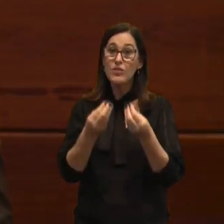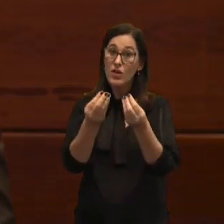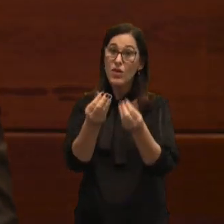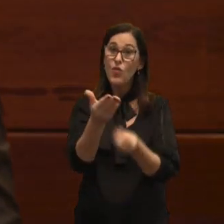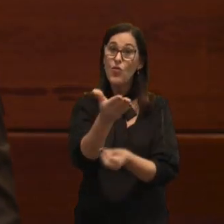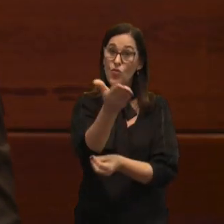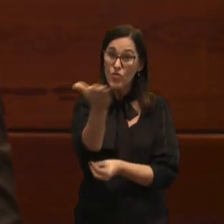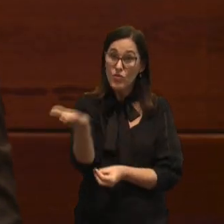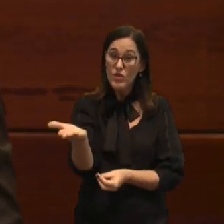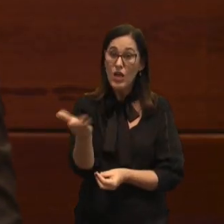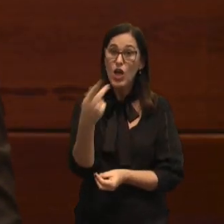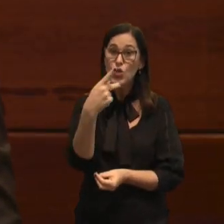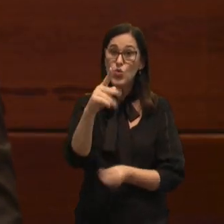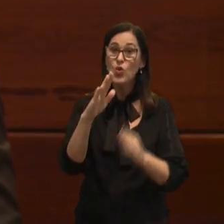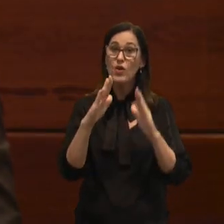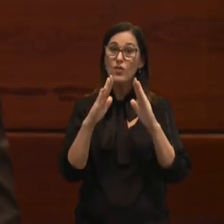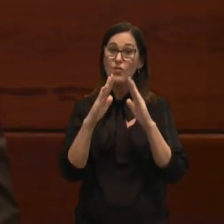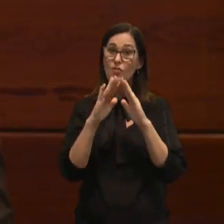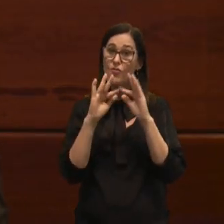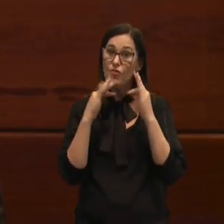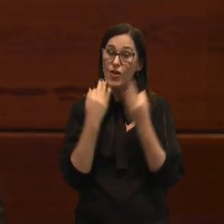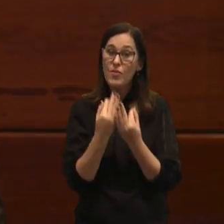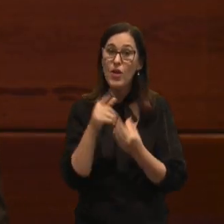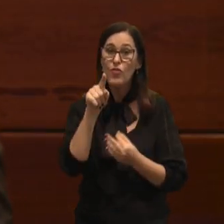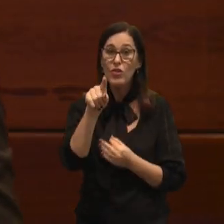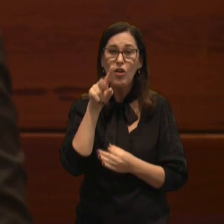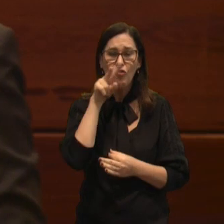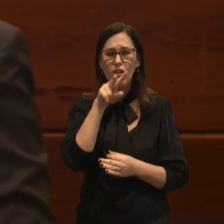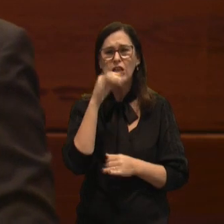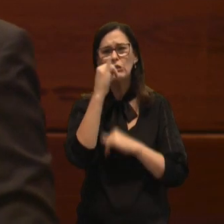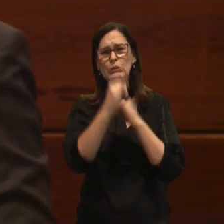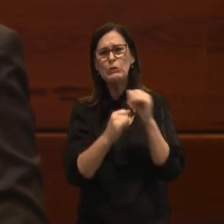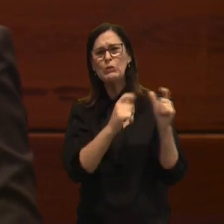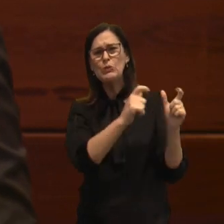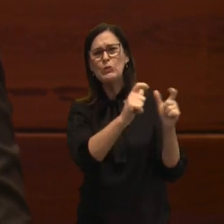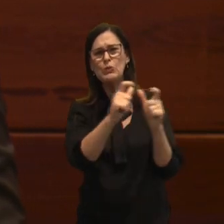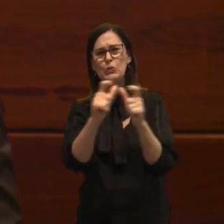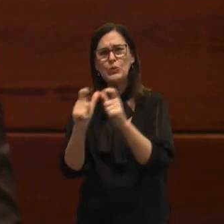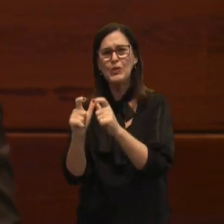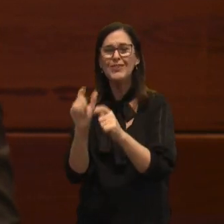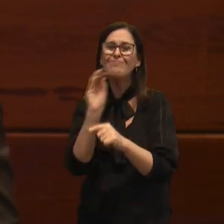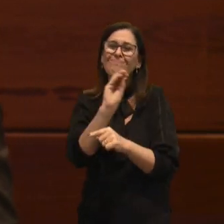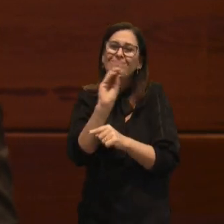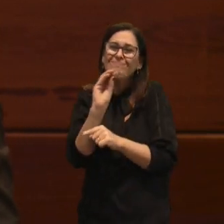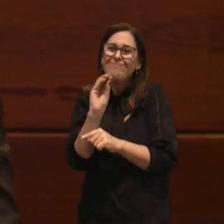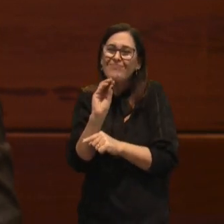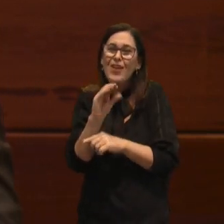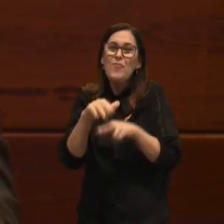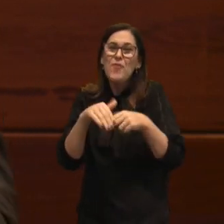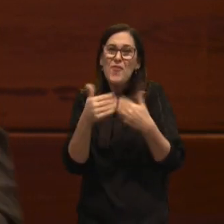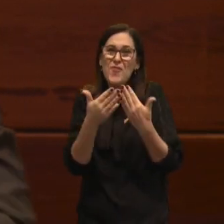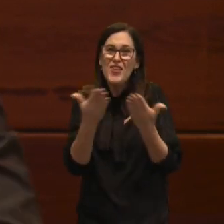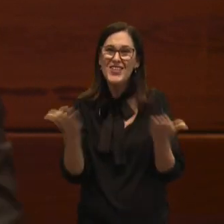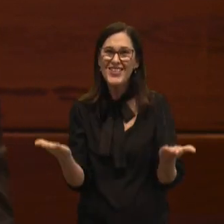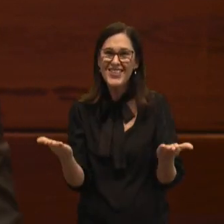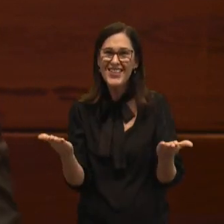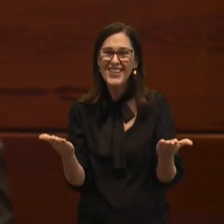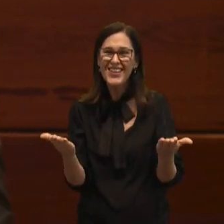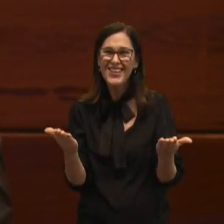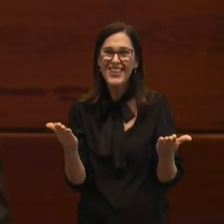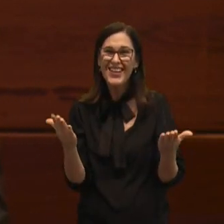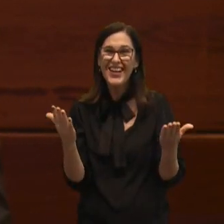com você, com a sua família, você que nos assiste de tantos lugares, o nosso carinho por você, como que nós